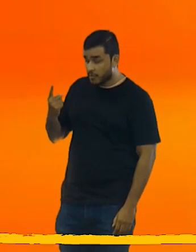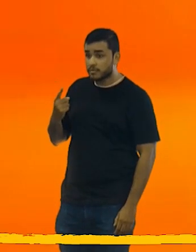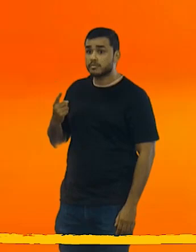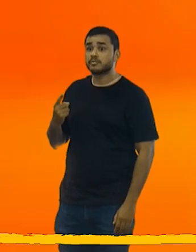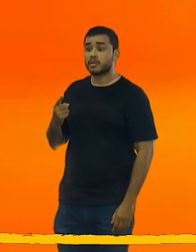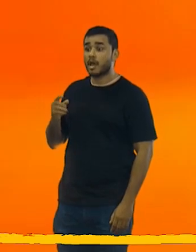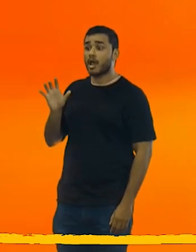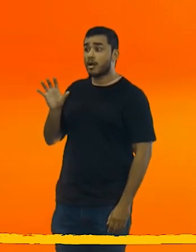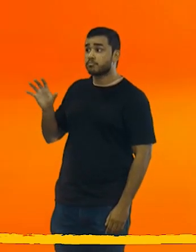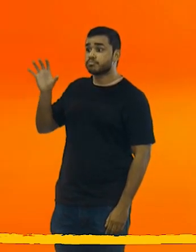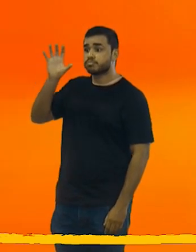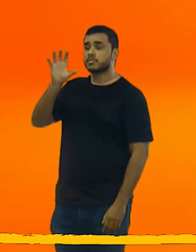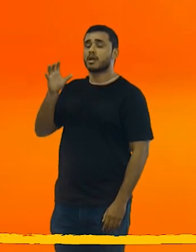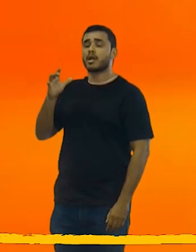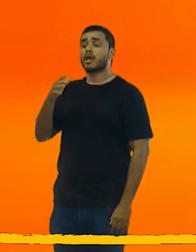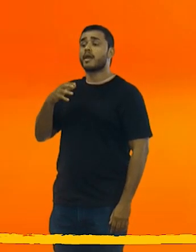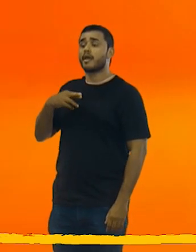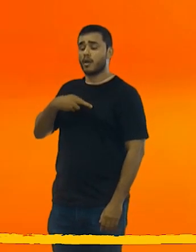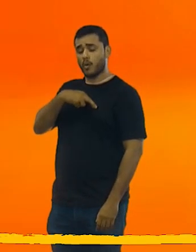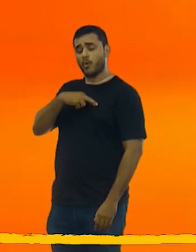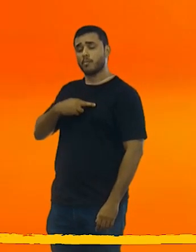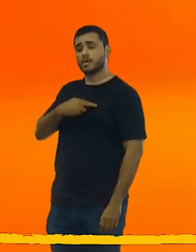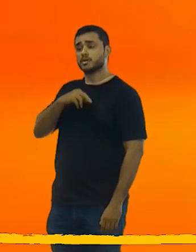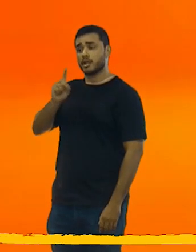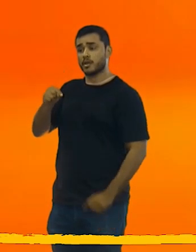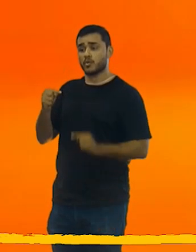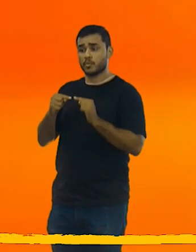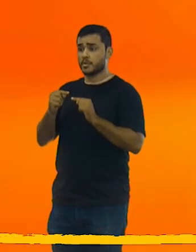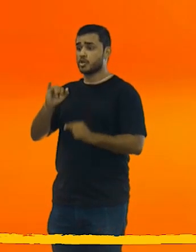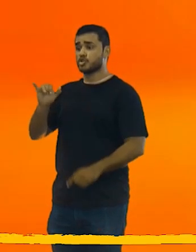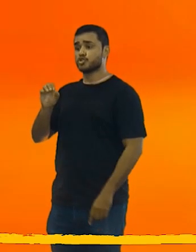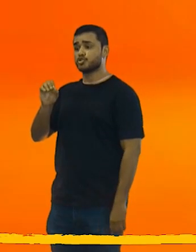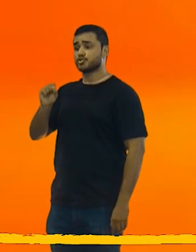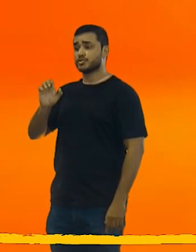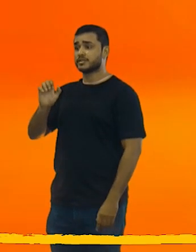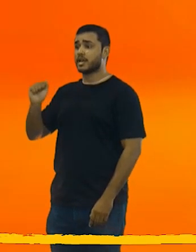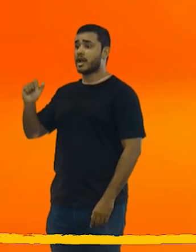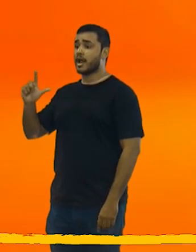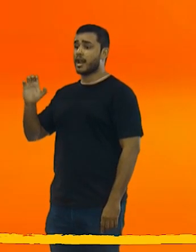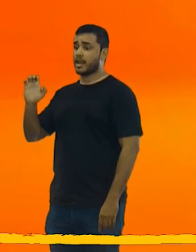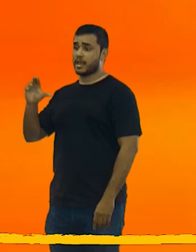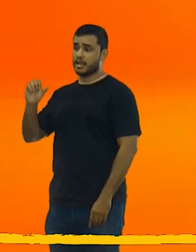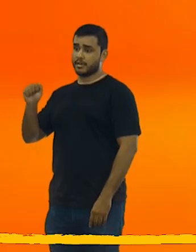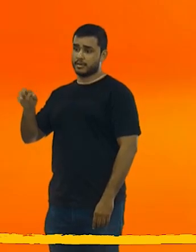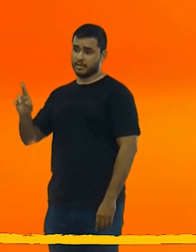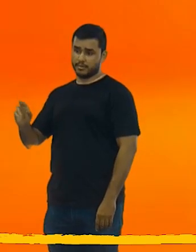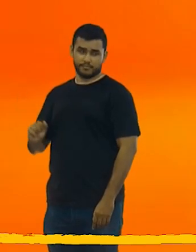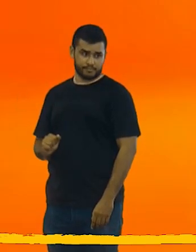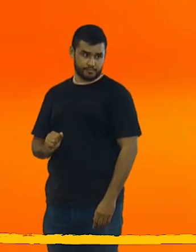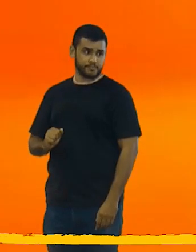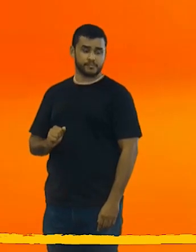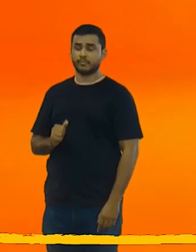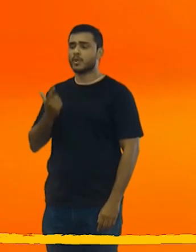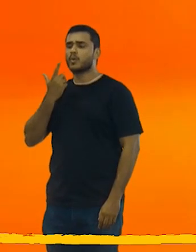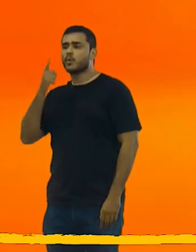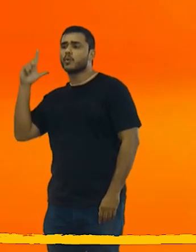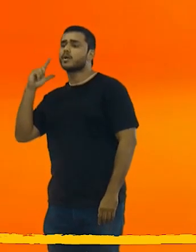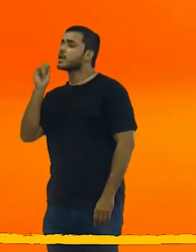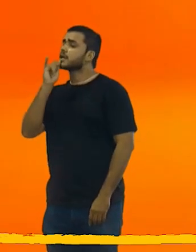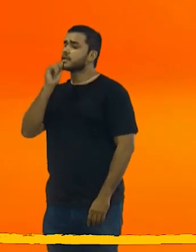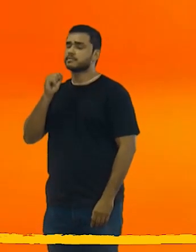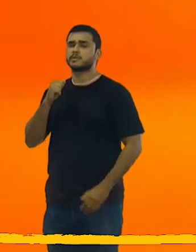do regionalismo romântico, de José de Alencar, por exemplo. Se eu estivesse falando do